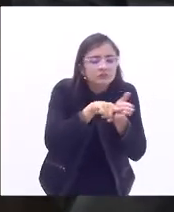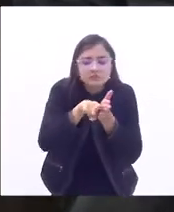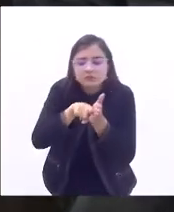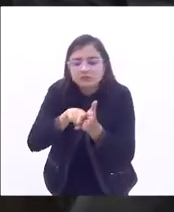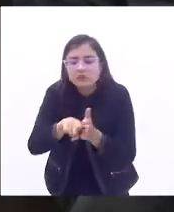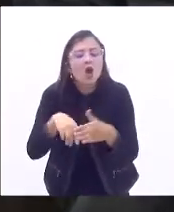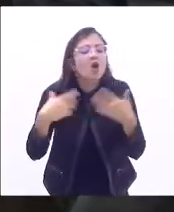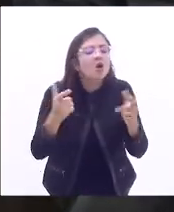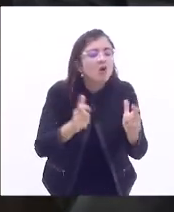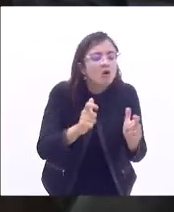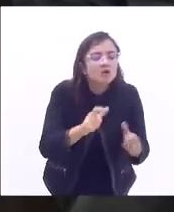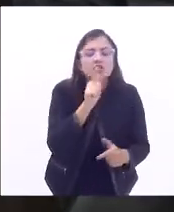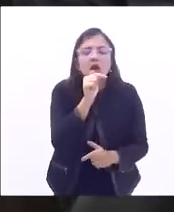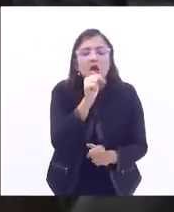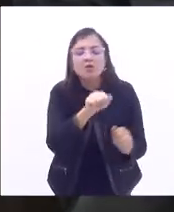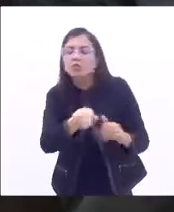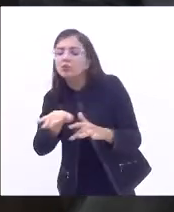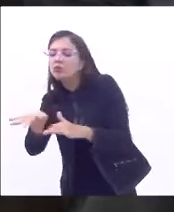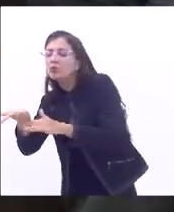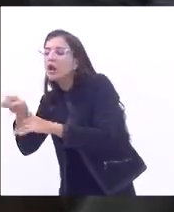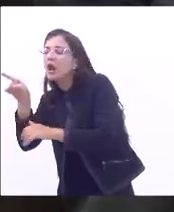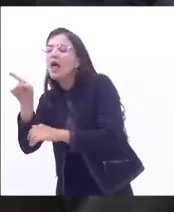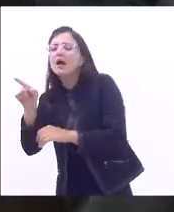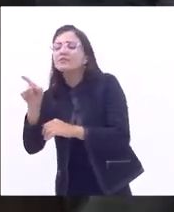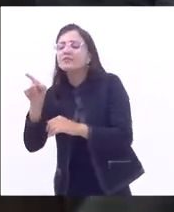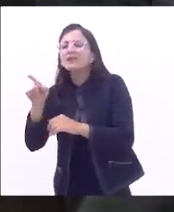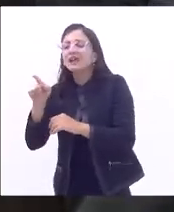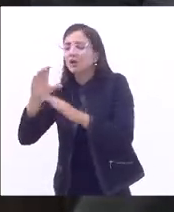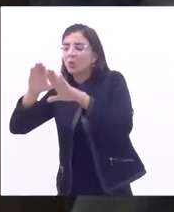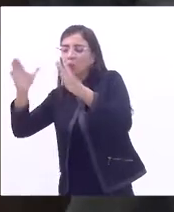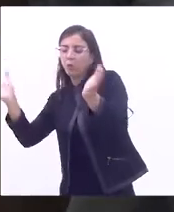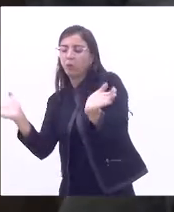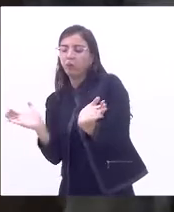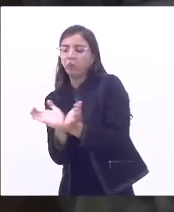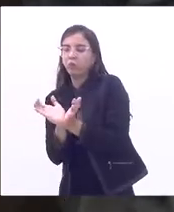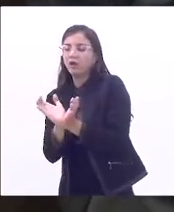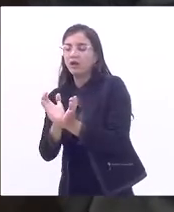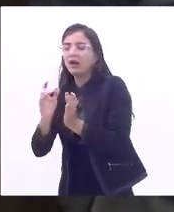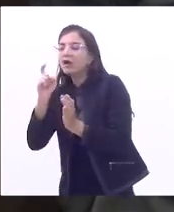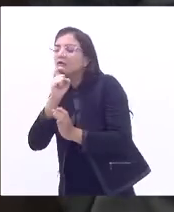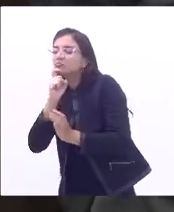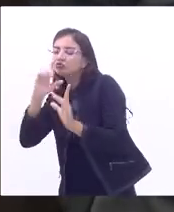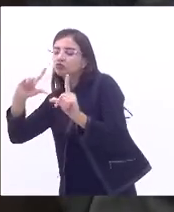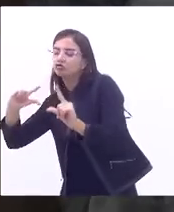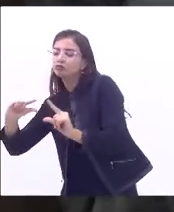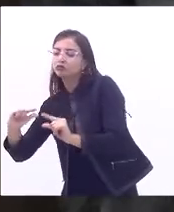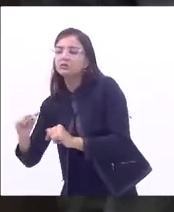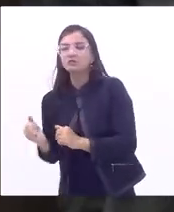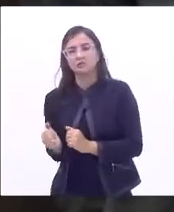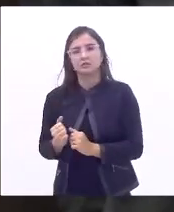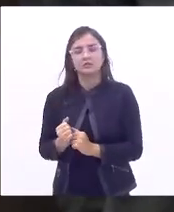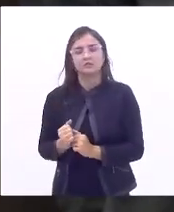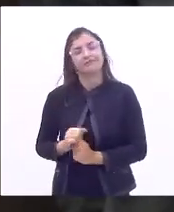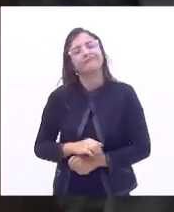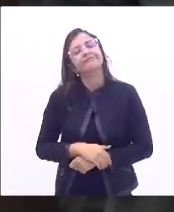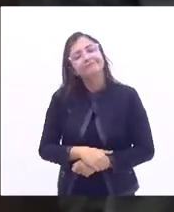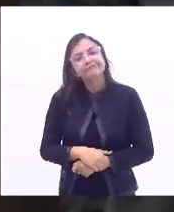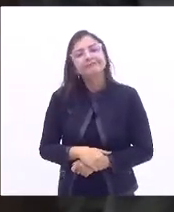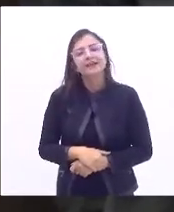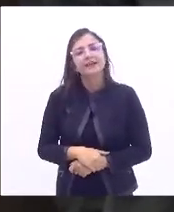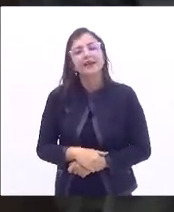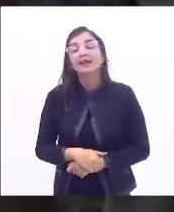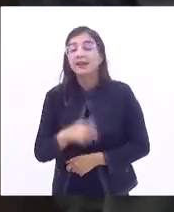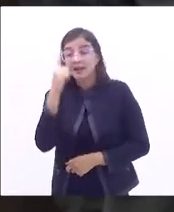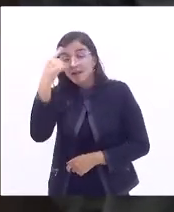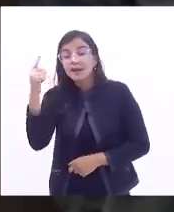das caldeiras da siderúrgica do Atlântico, que eu fui na época com o diretor da SEDAI, nós fomos impedidos